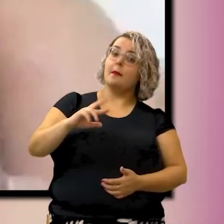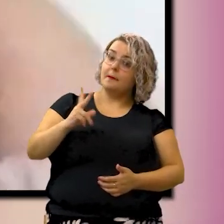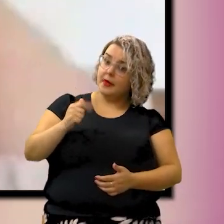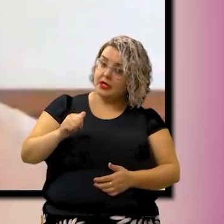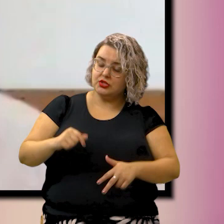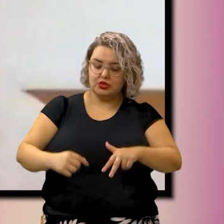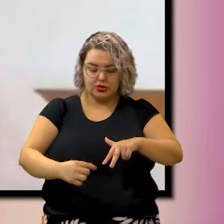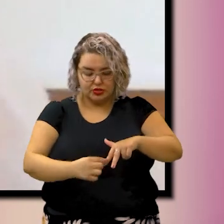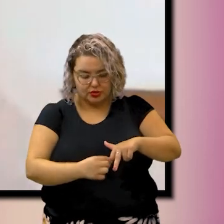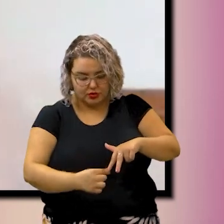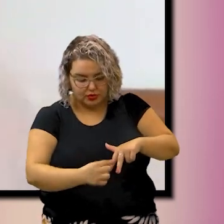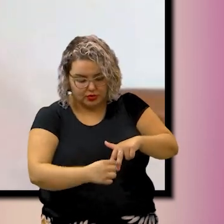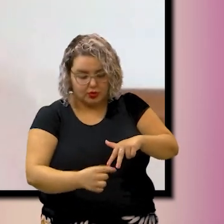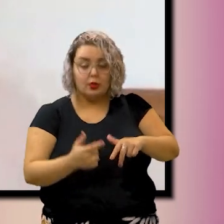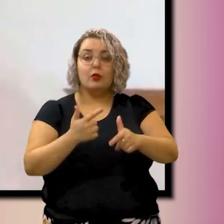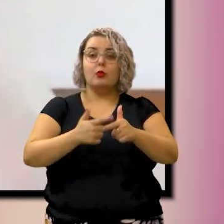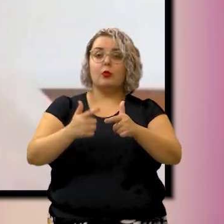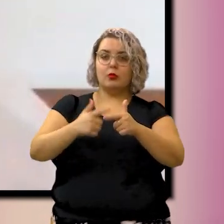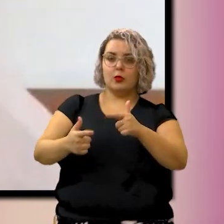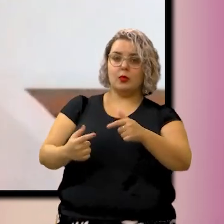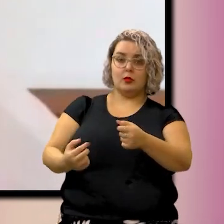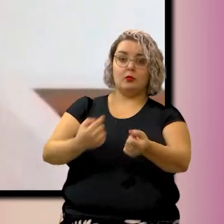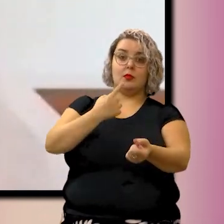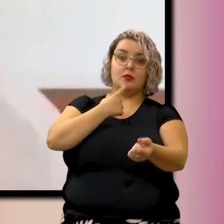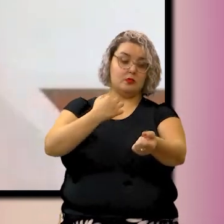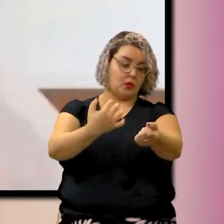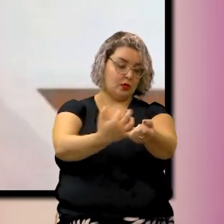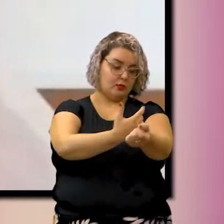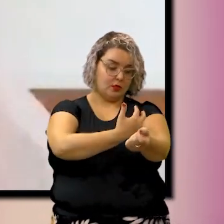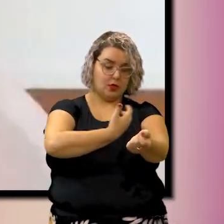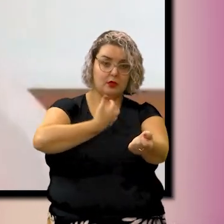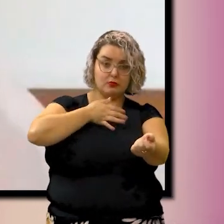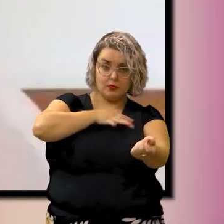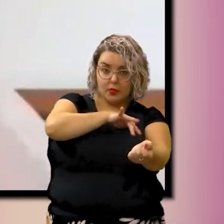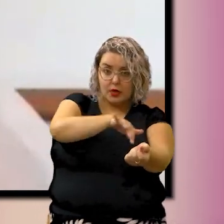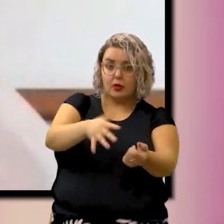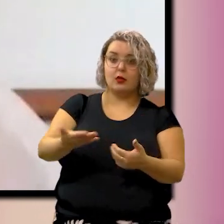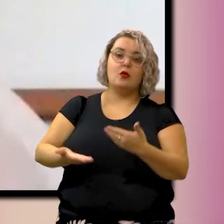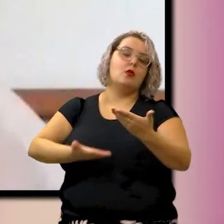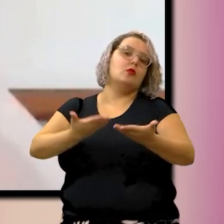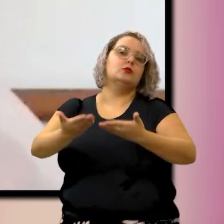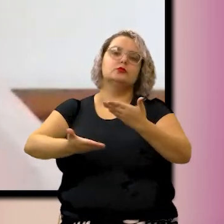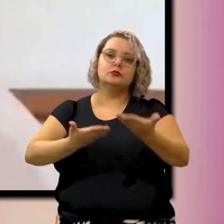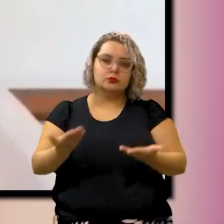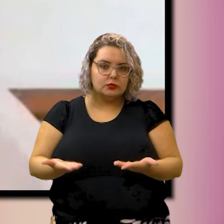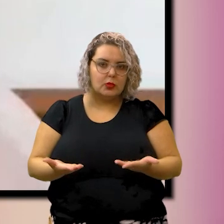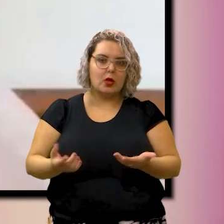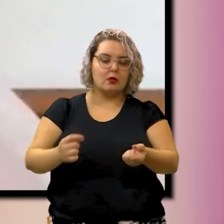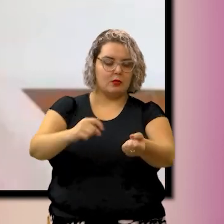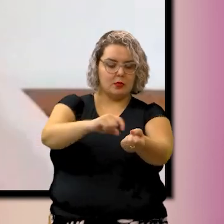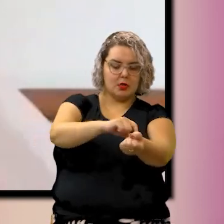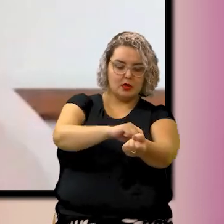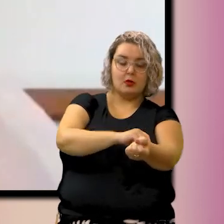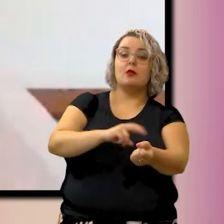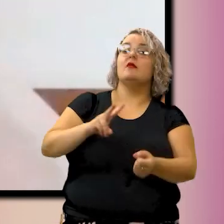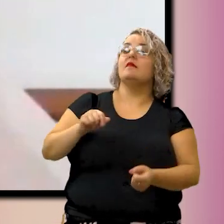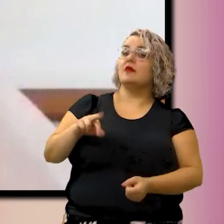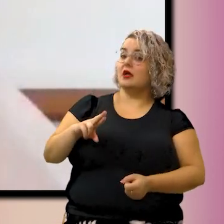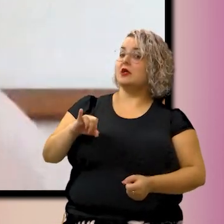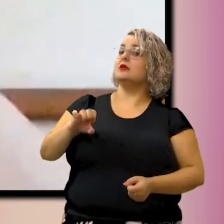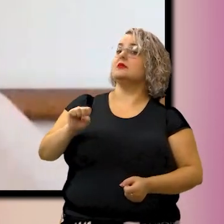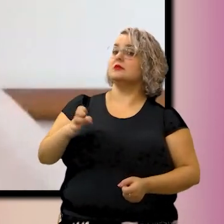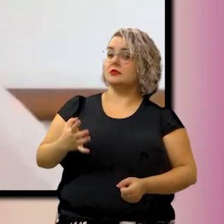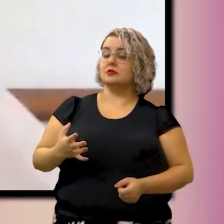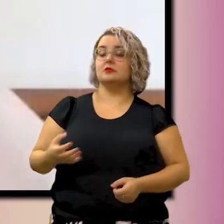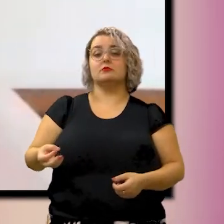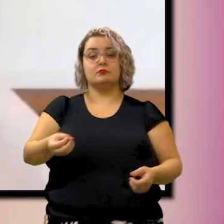tem essas manchas nas pernas pelo problema de circulação, ou se você fez algum tipo de tratamento ali para vasinhos,